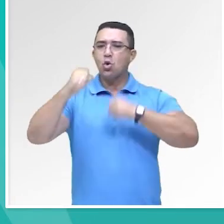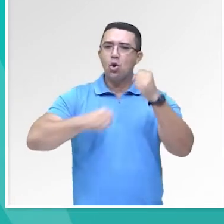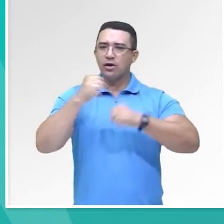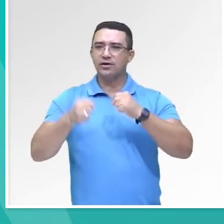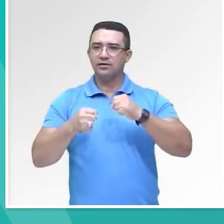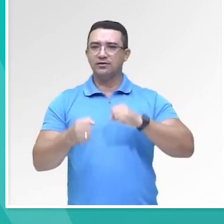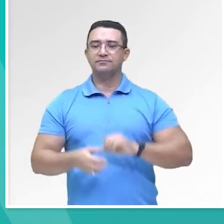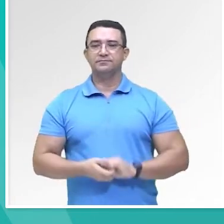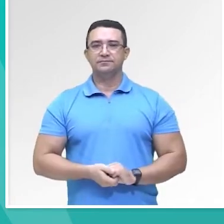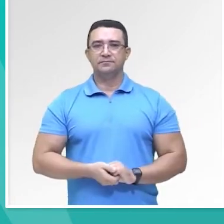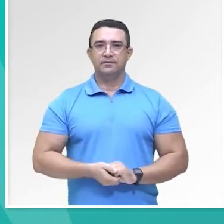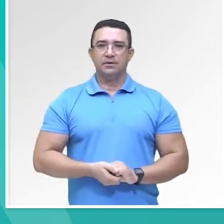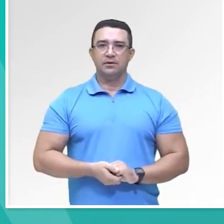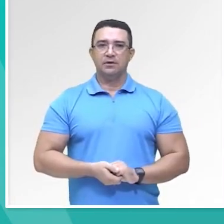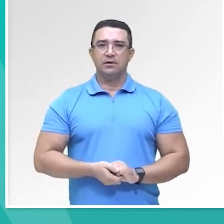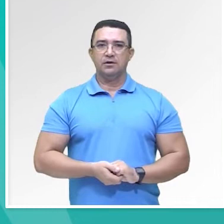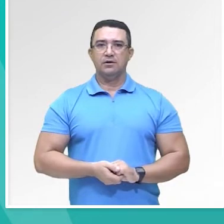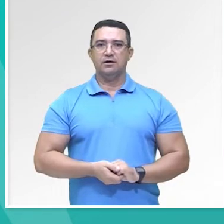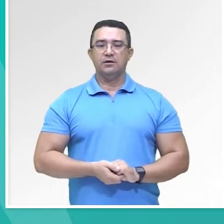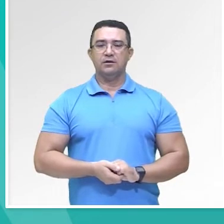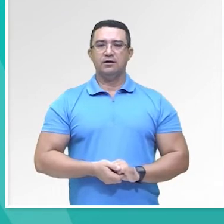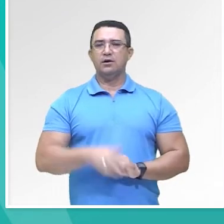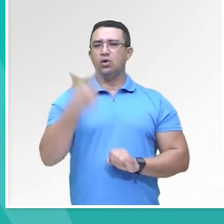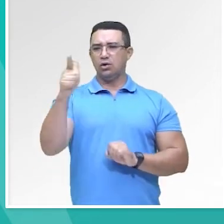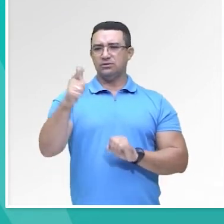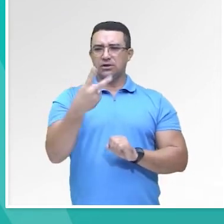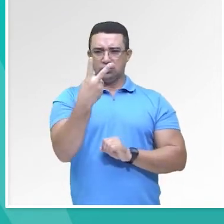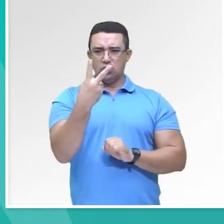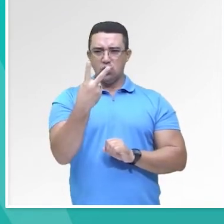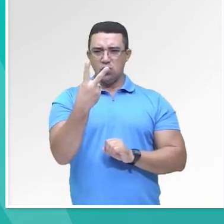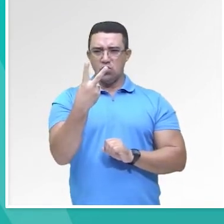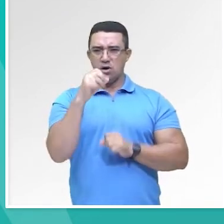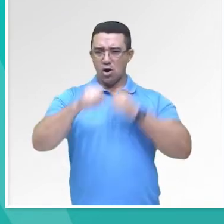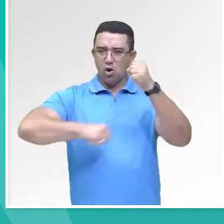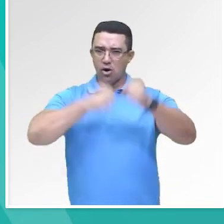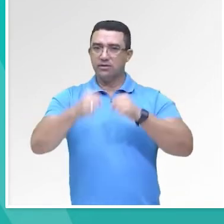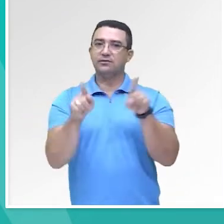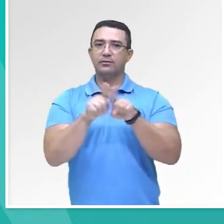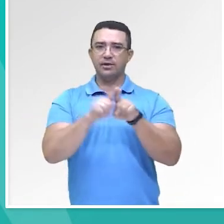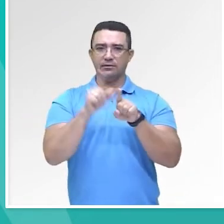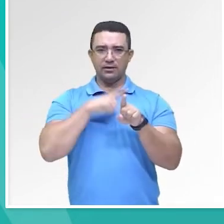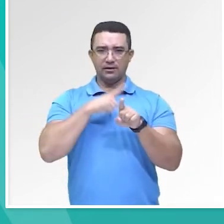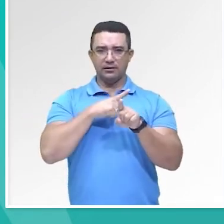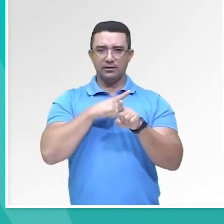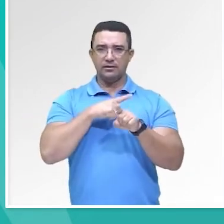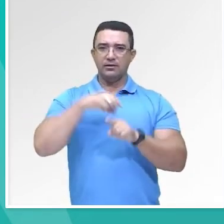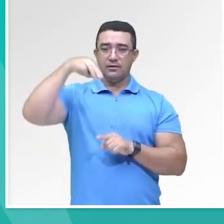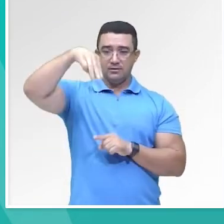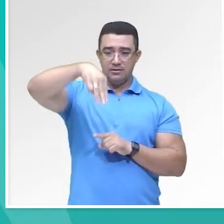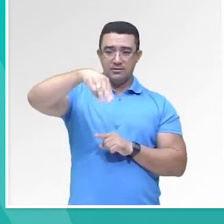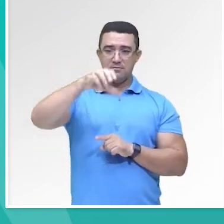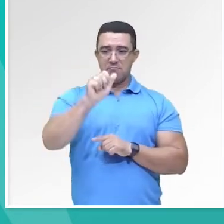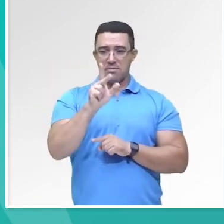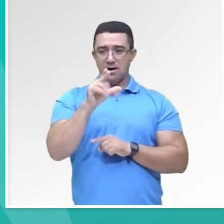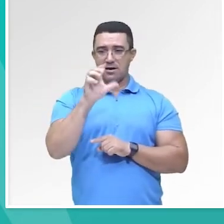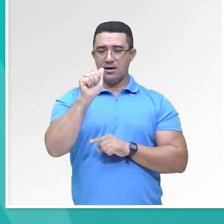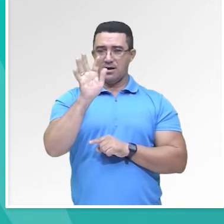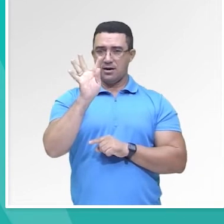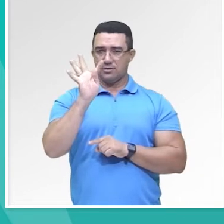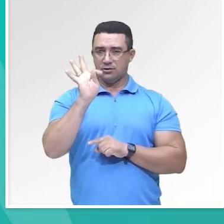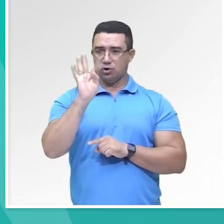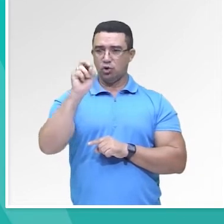E outras duas corridas, né? Nós temos aí a maratona, que são aproximadamente